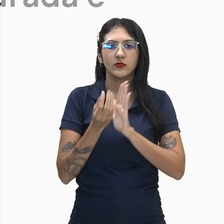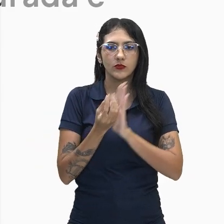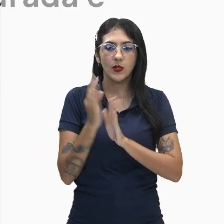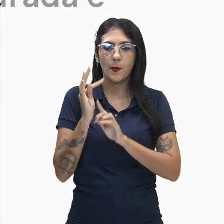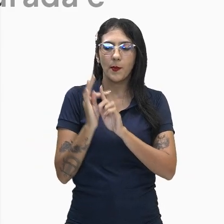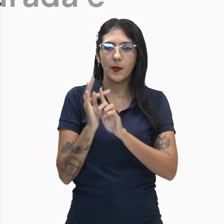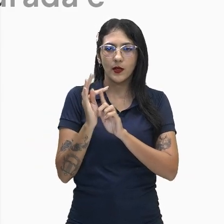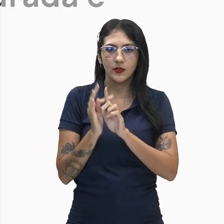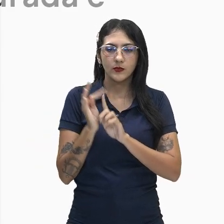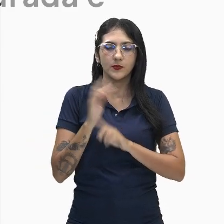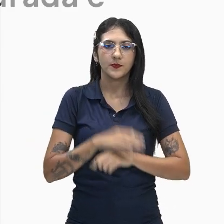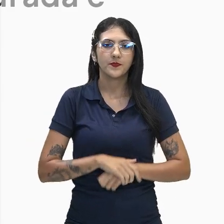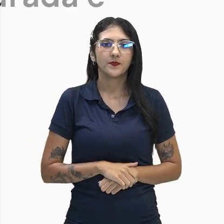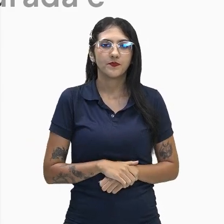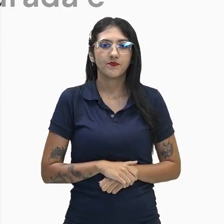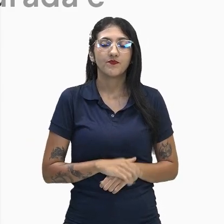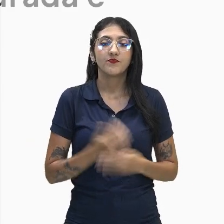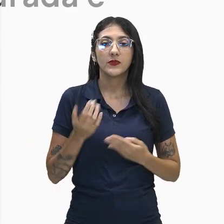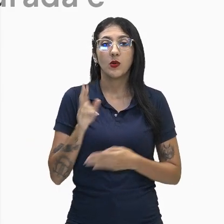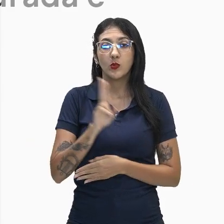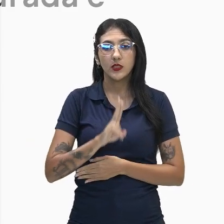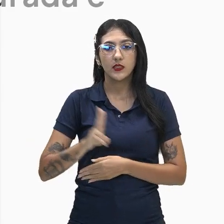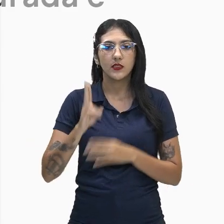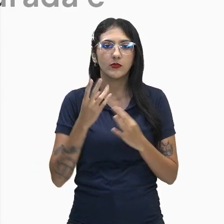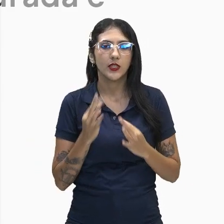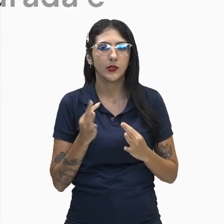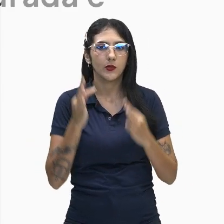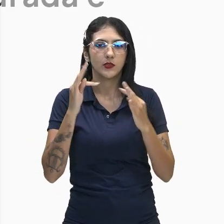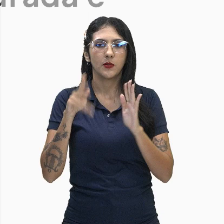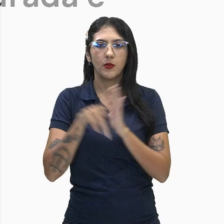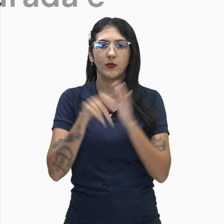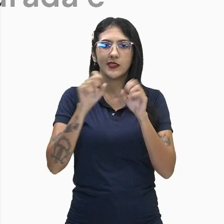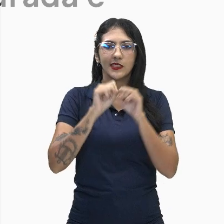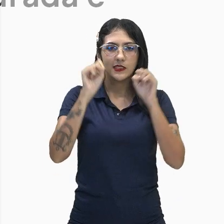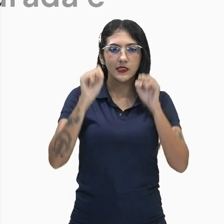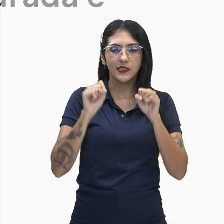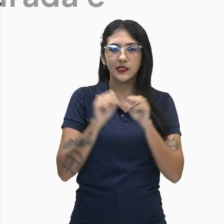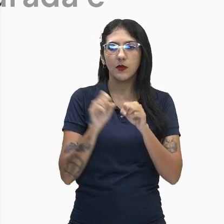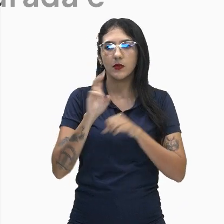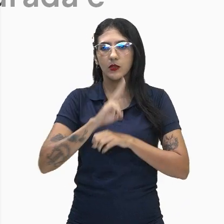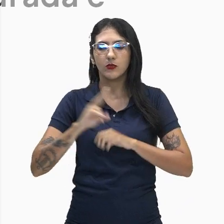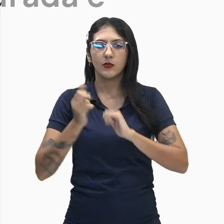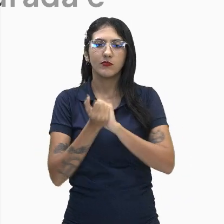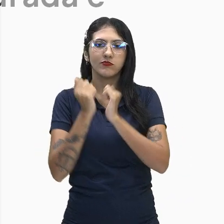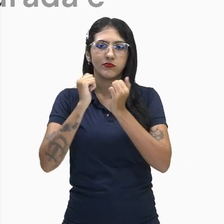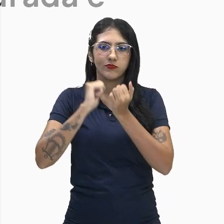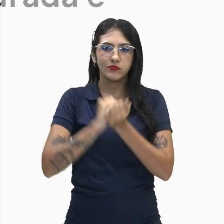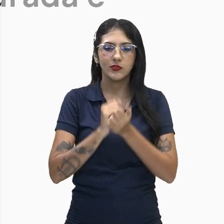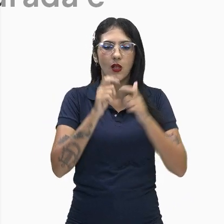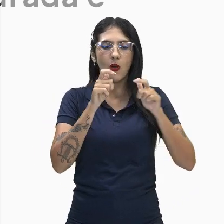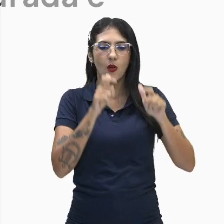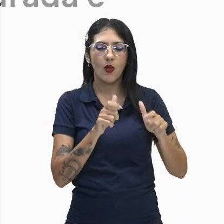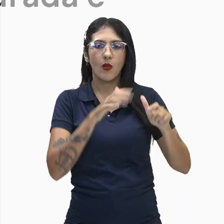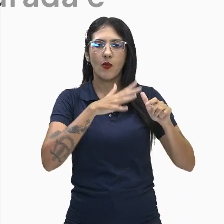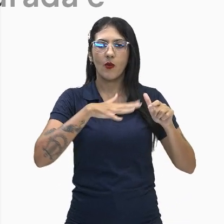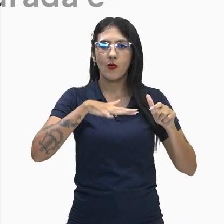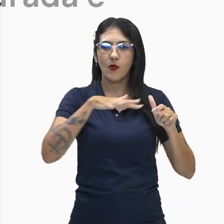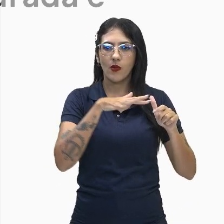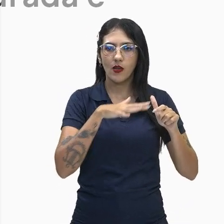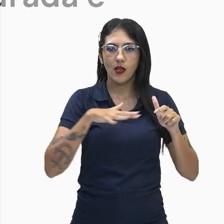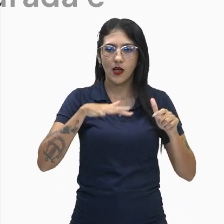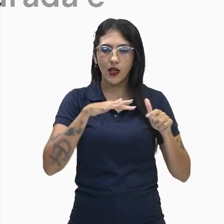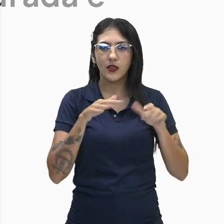aquecimento. Então, através de tecnologias como sistema de bombas de calor, usinas de vapor ou sistemas de